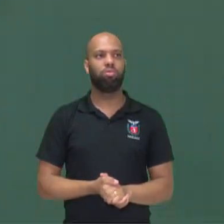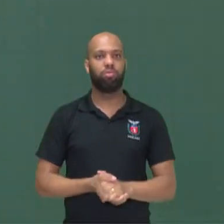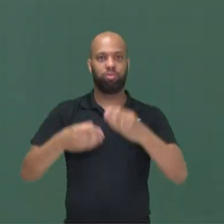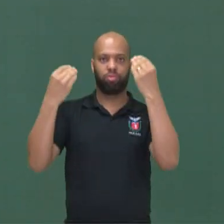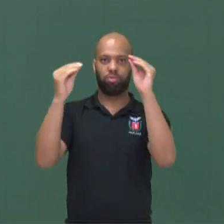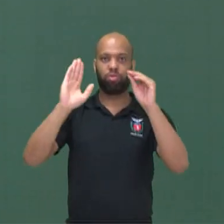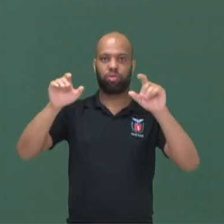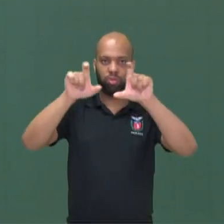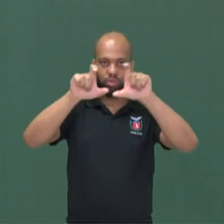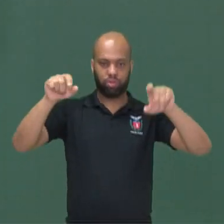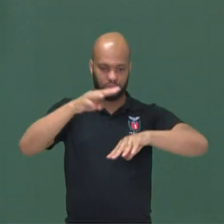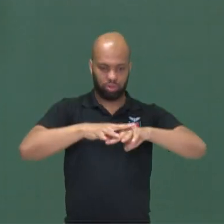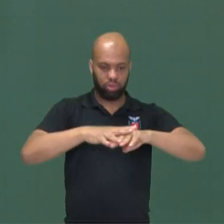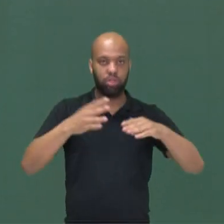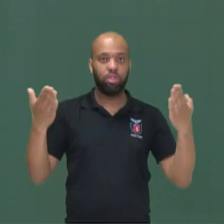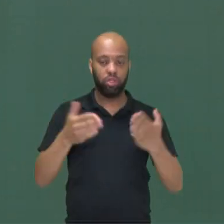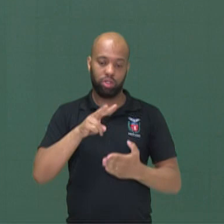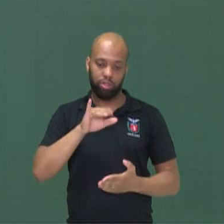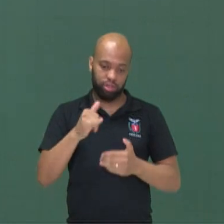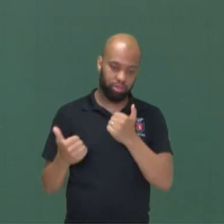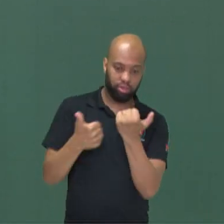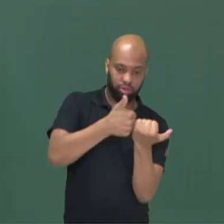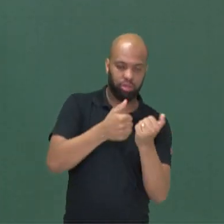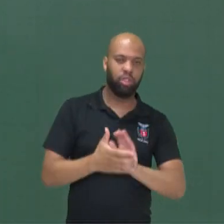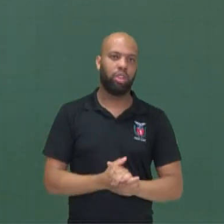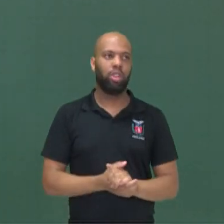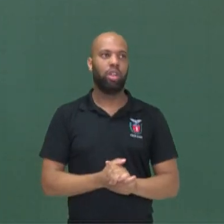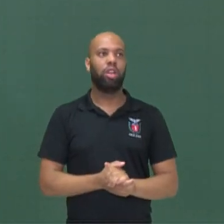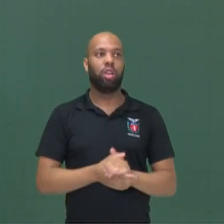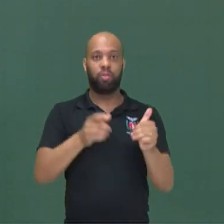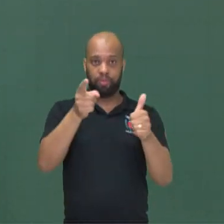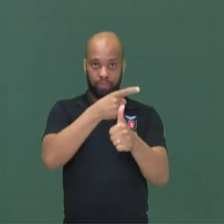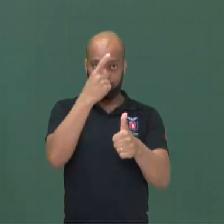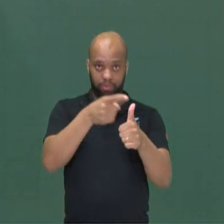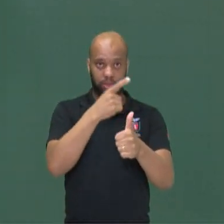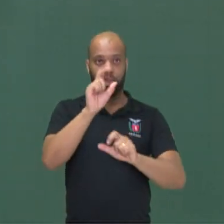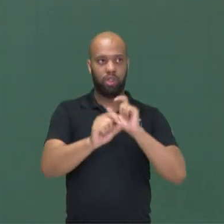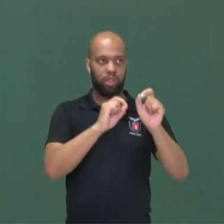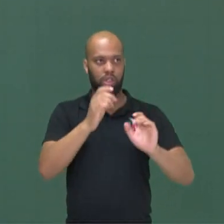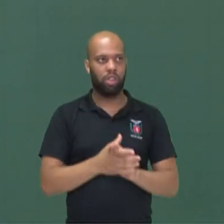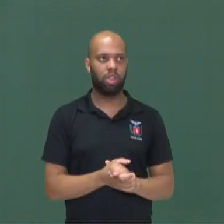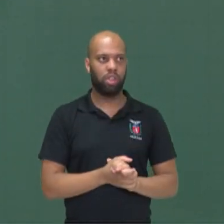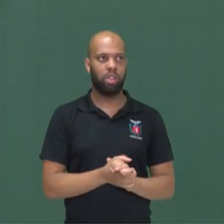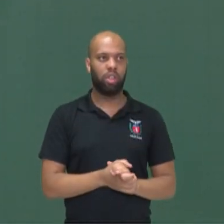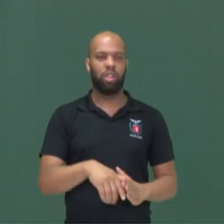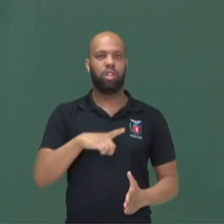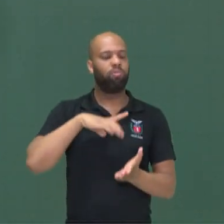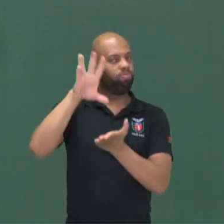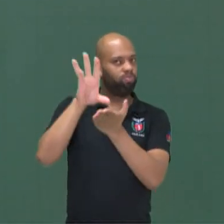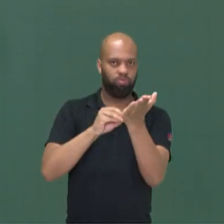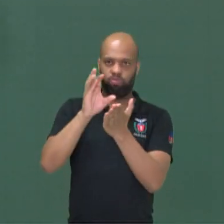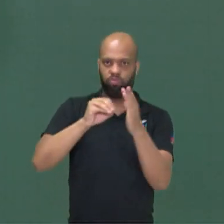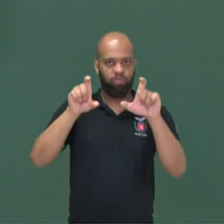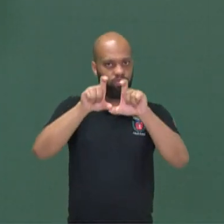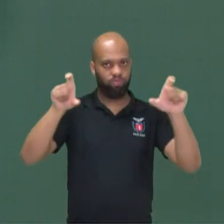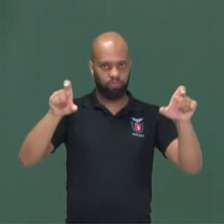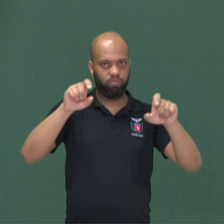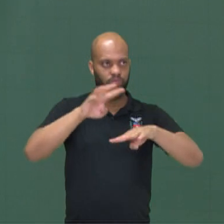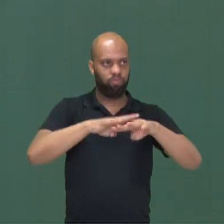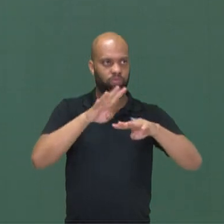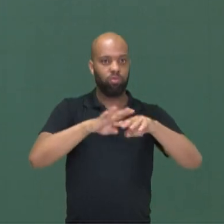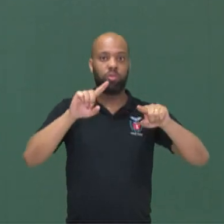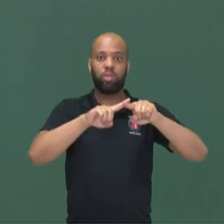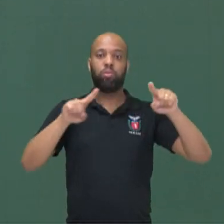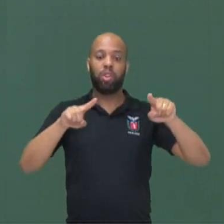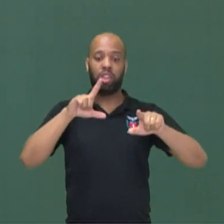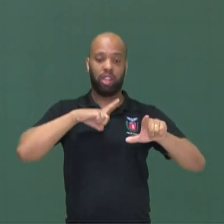expressão algébrica aqui e eu vou fazer a substituição. Então, na primeira linha, o que vai acontecer? Eu vou escrever a expressão algébrica substituindo os